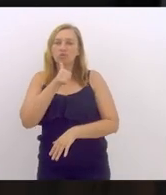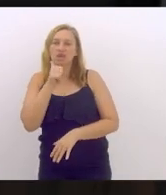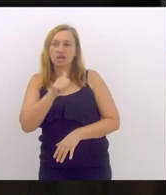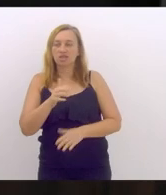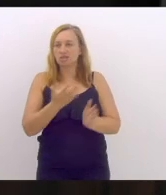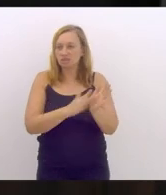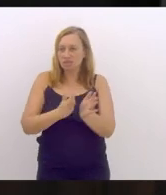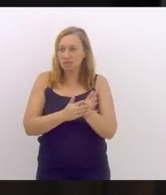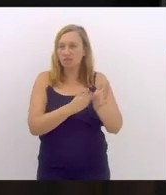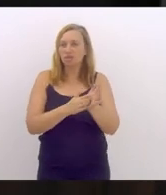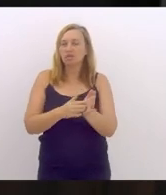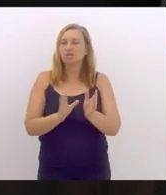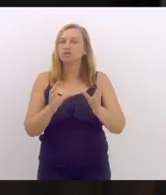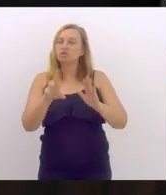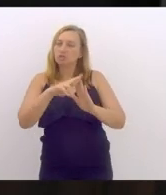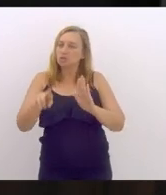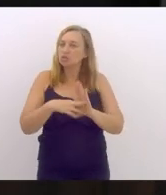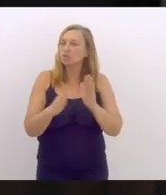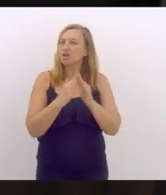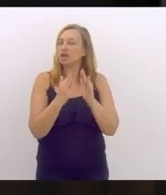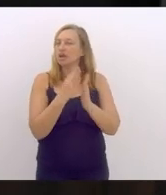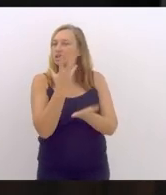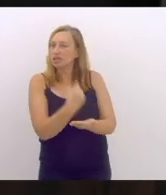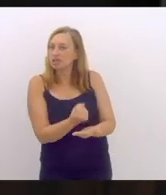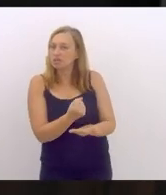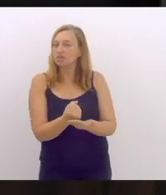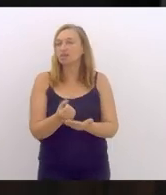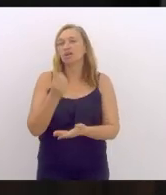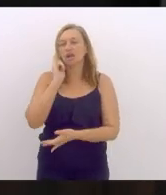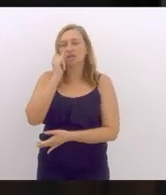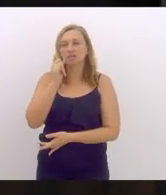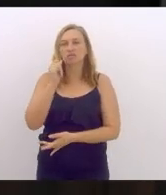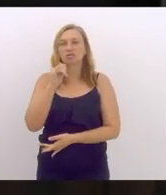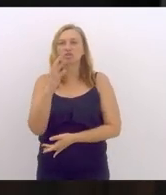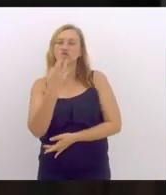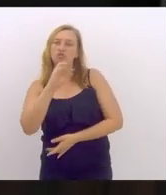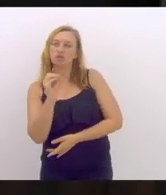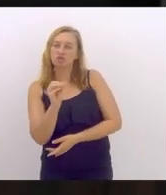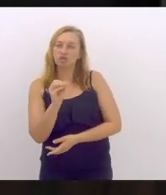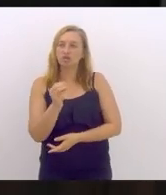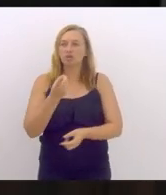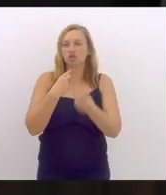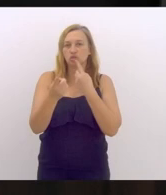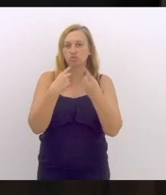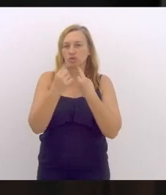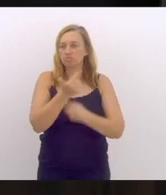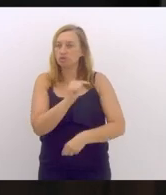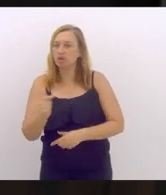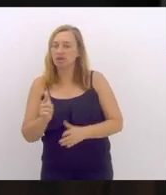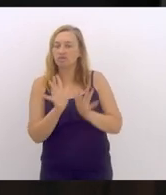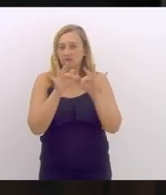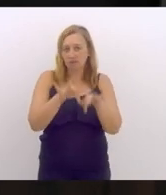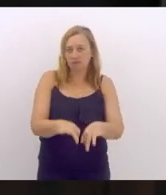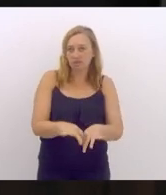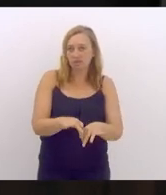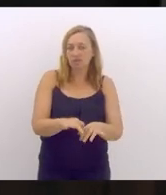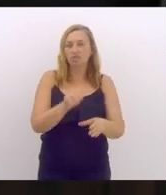parecida comissão de normas internas de proporções externa favorável relatou Deputado Chico Machado em discussão